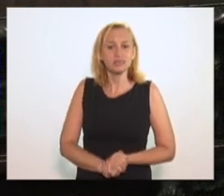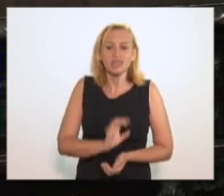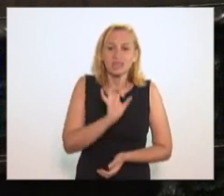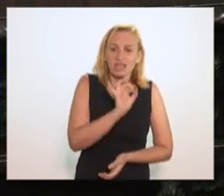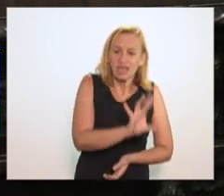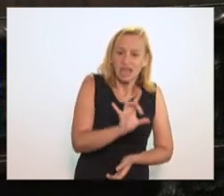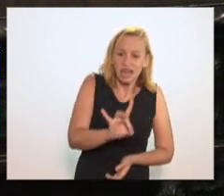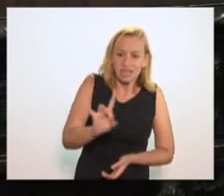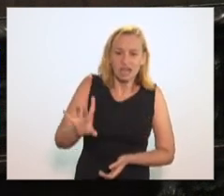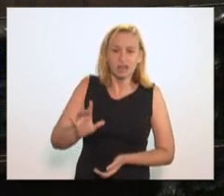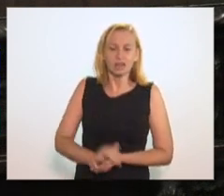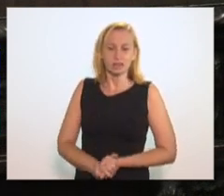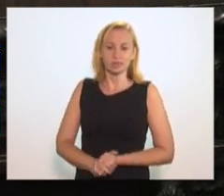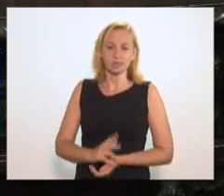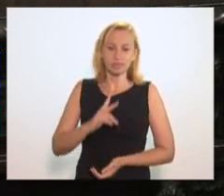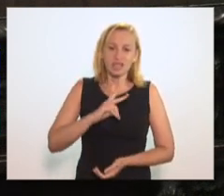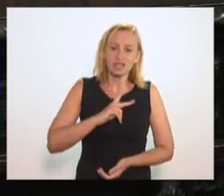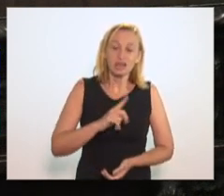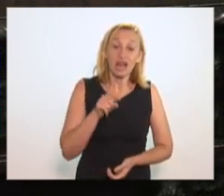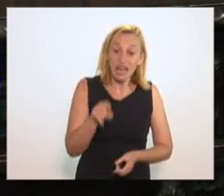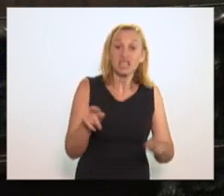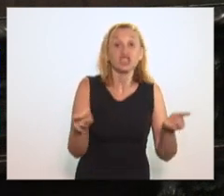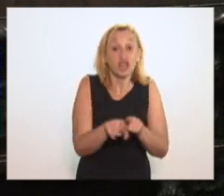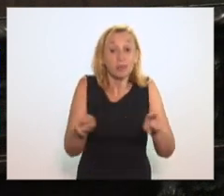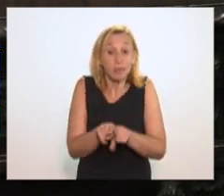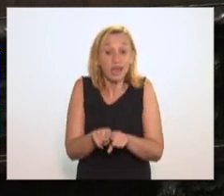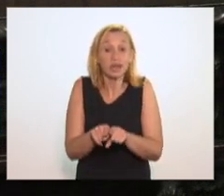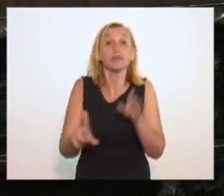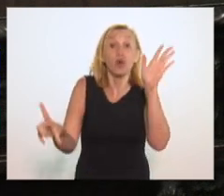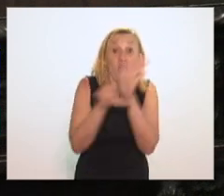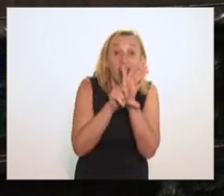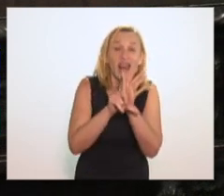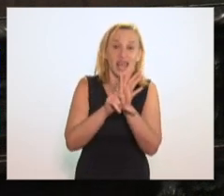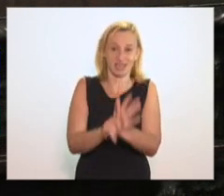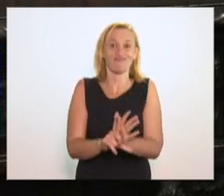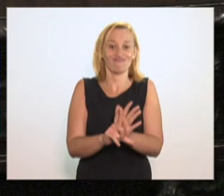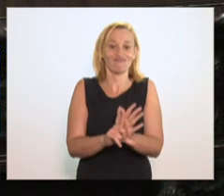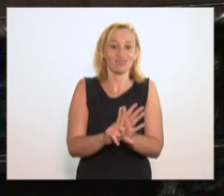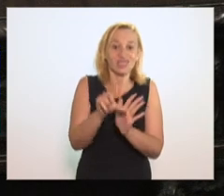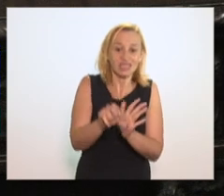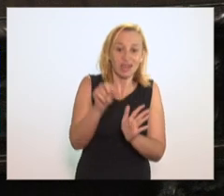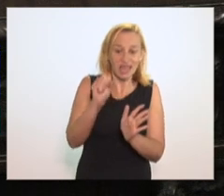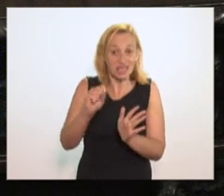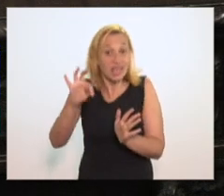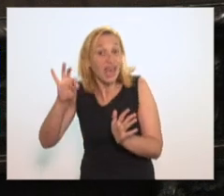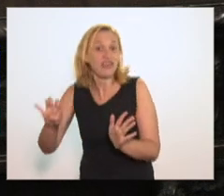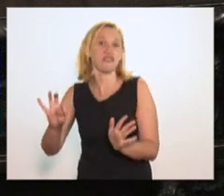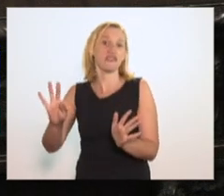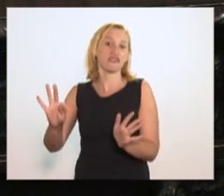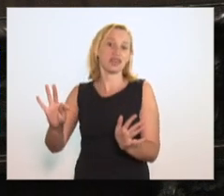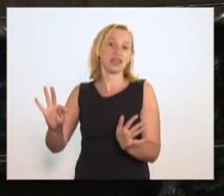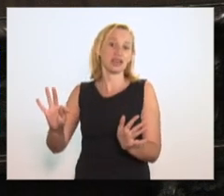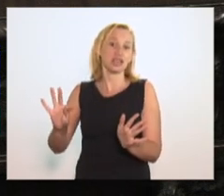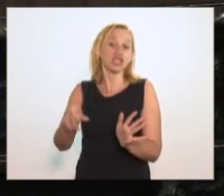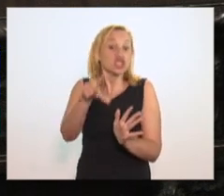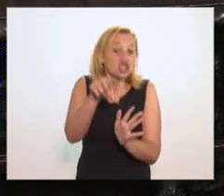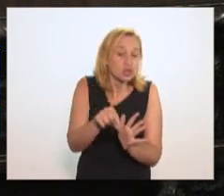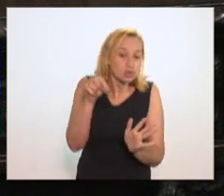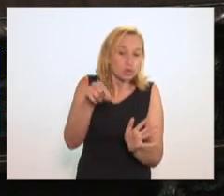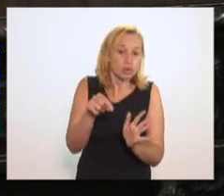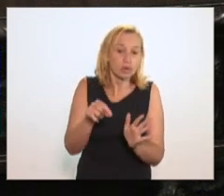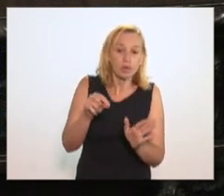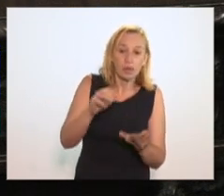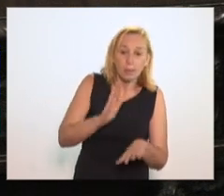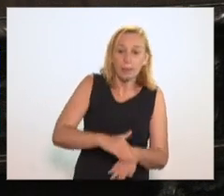individualmente porque a eles também é dado por lei por uma decisão do STF de tomar a decisão um pouco